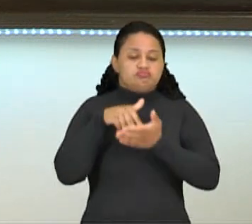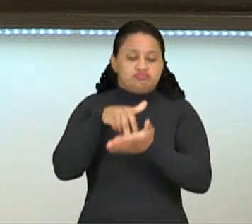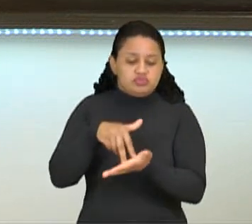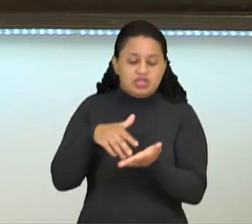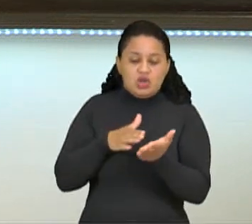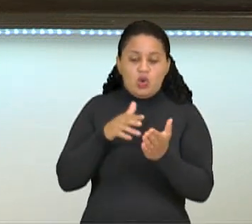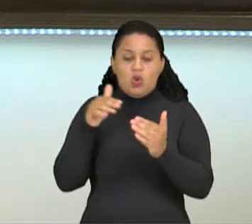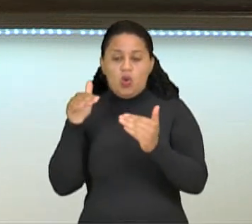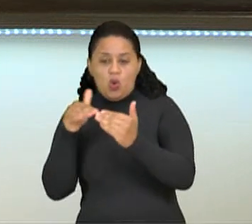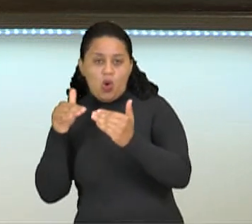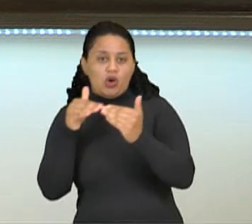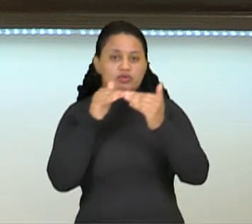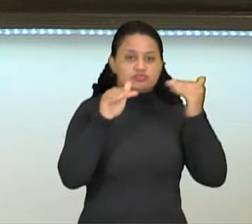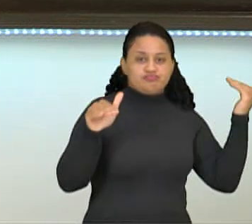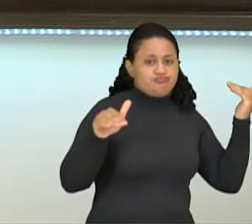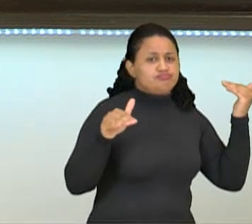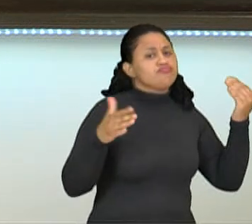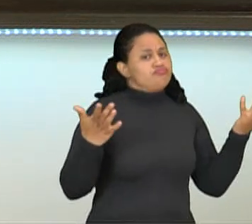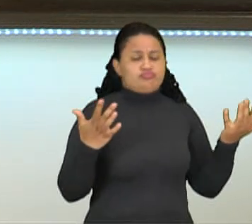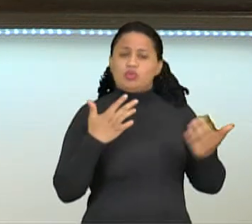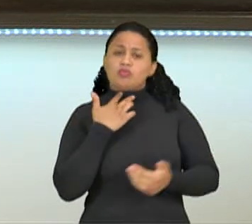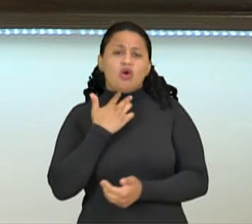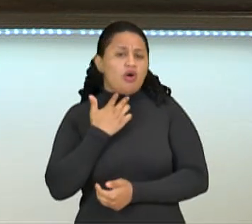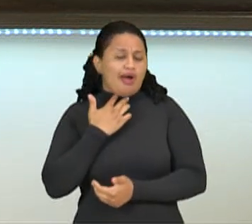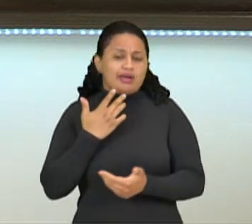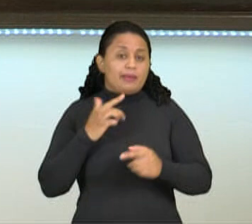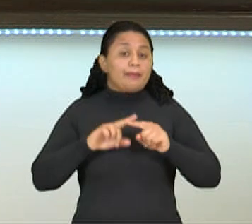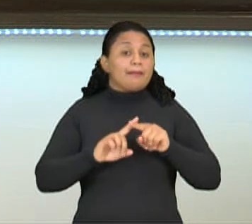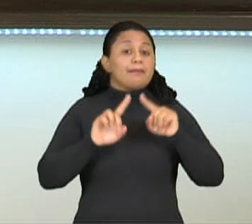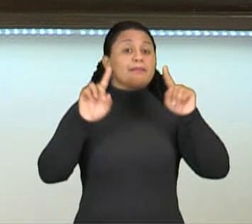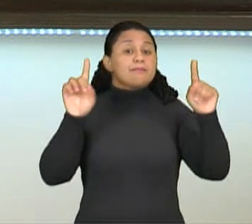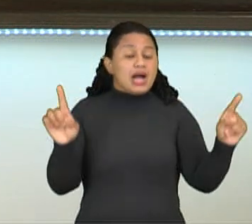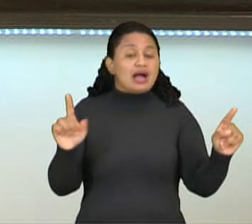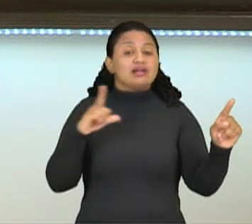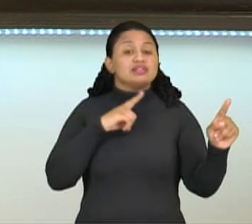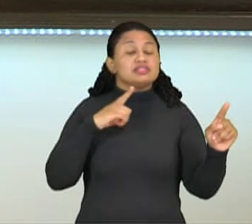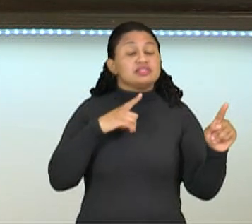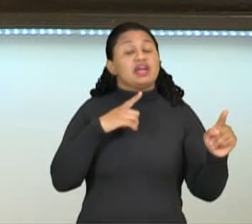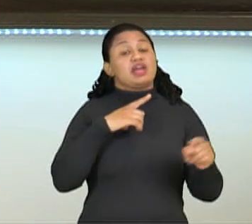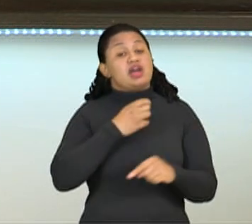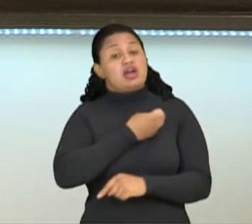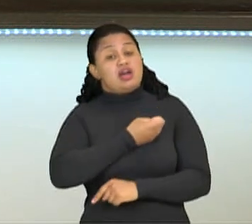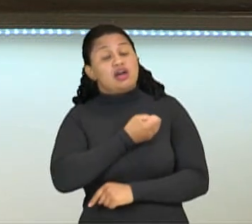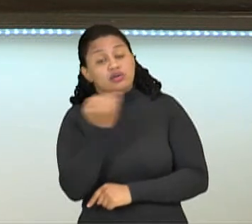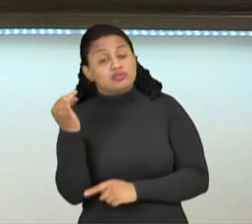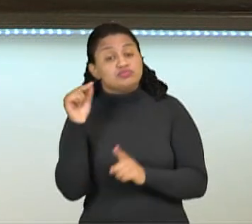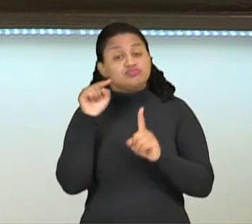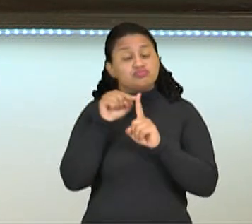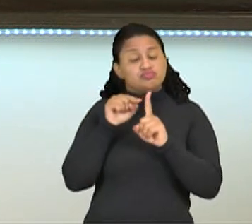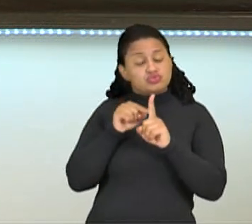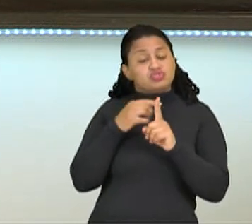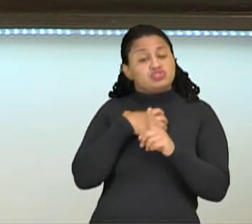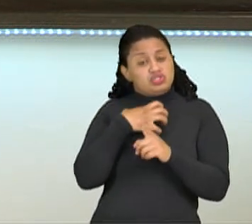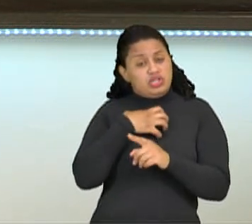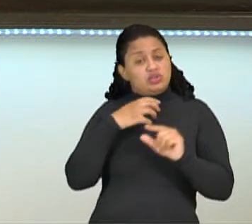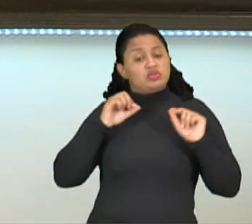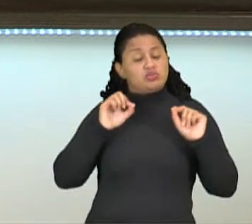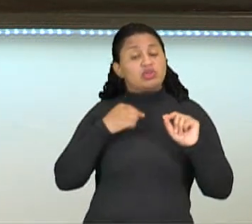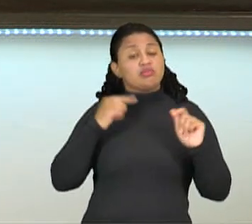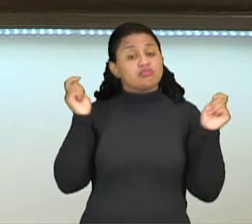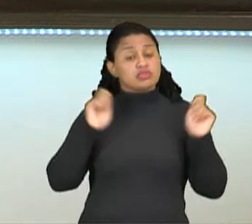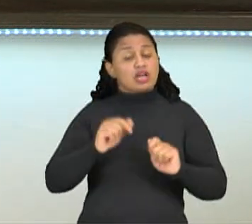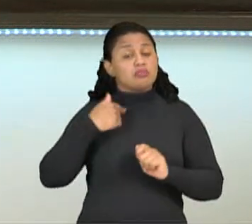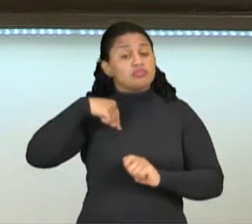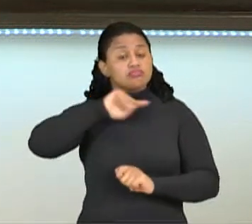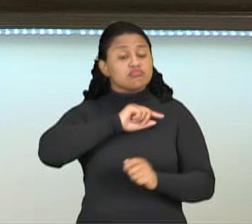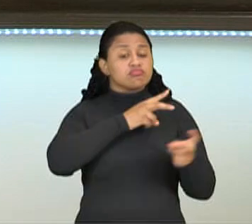a favor ou contra aquela notícia. Mas há sim algumas formas que é possível a gente